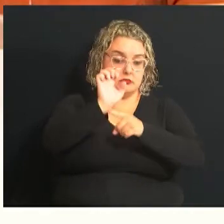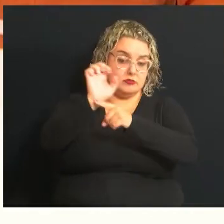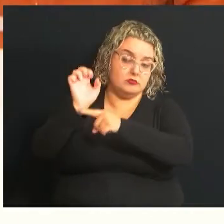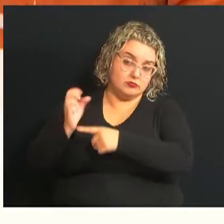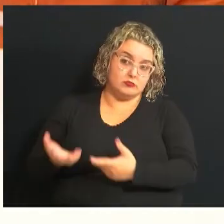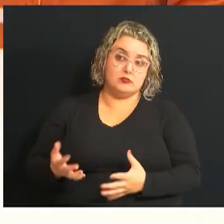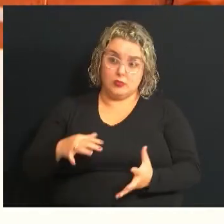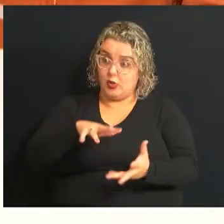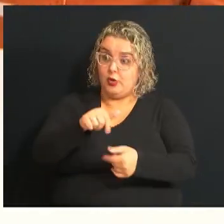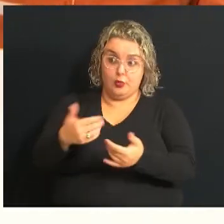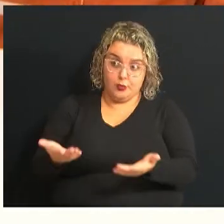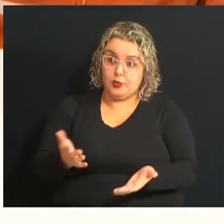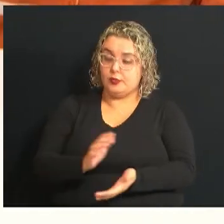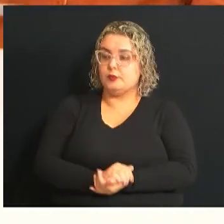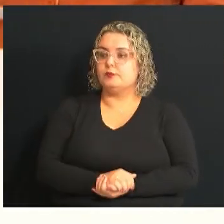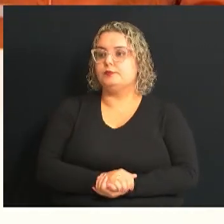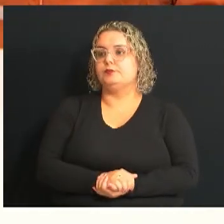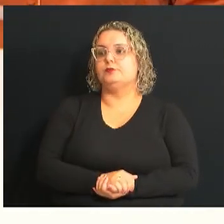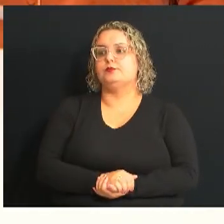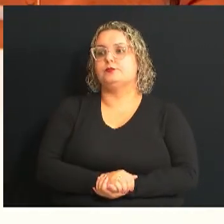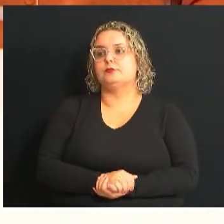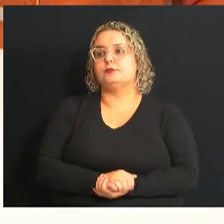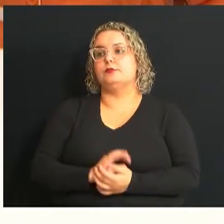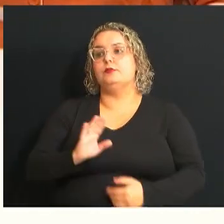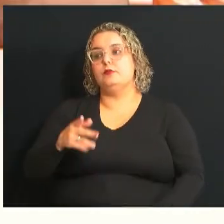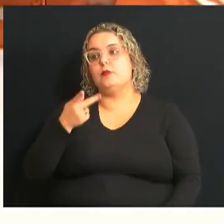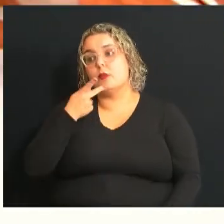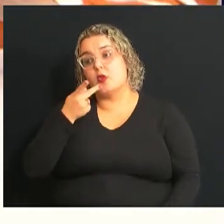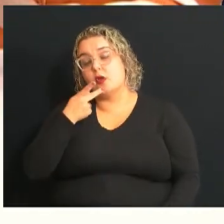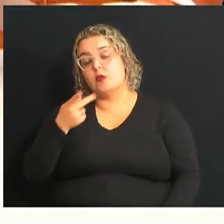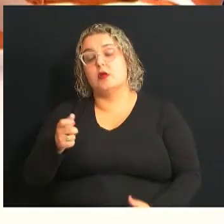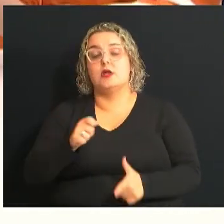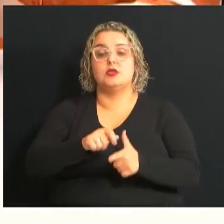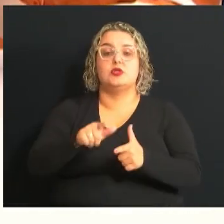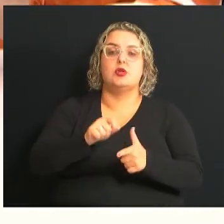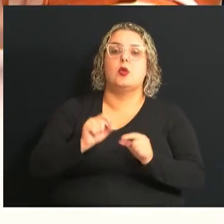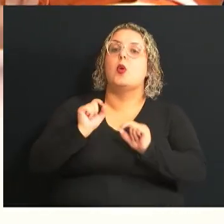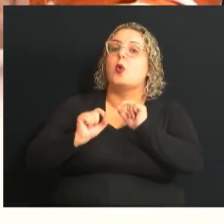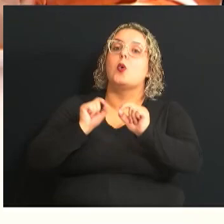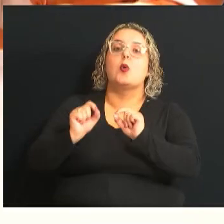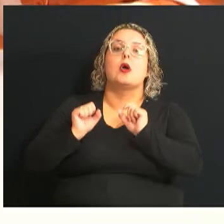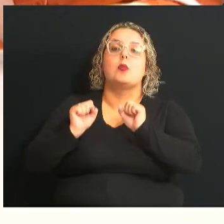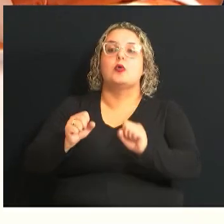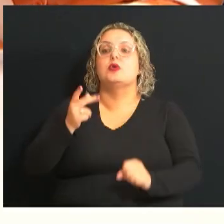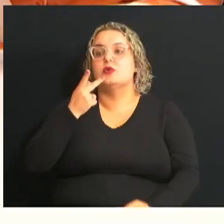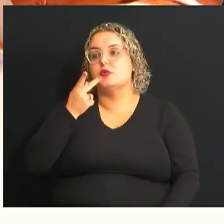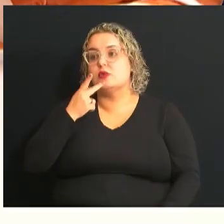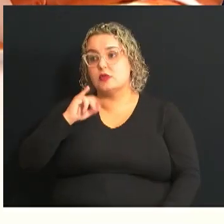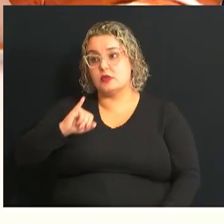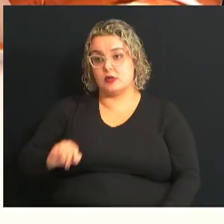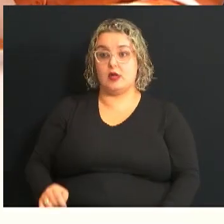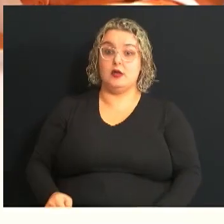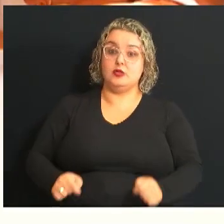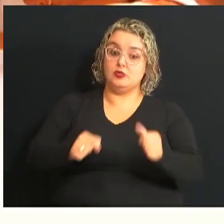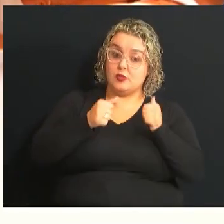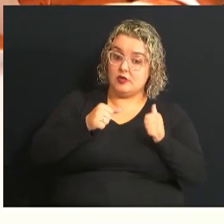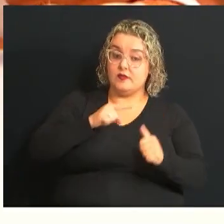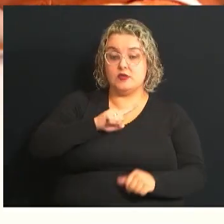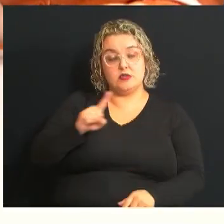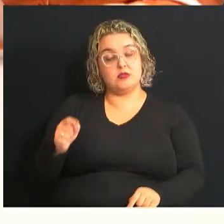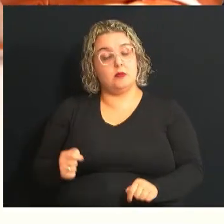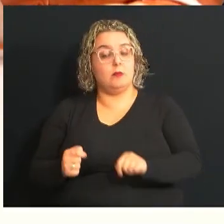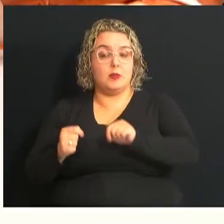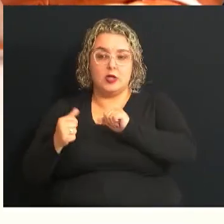mundo, né? E quando a gente fala de aluguel, o que a gente poderia falar de vantagem e desvantagem quando